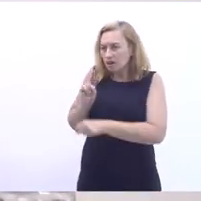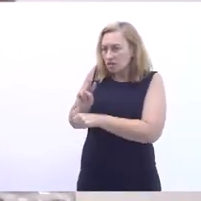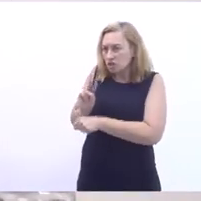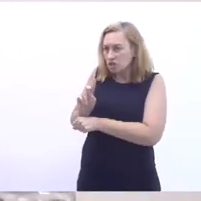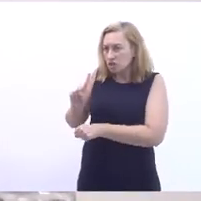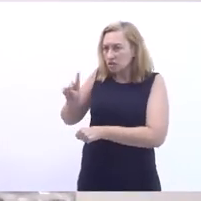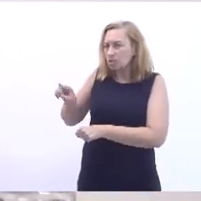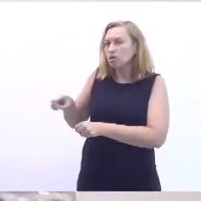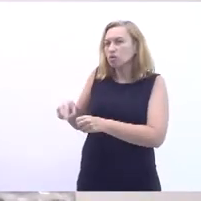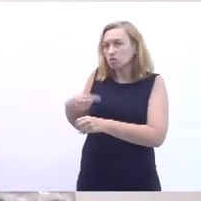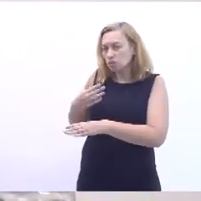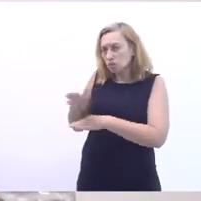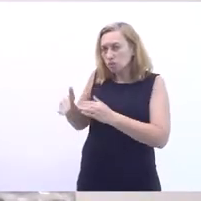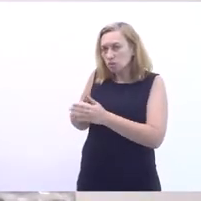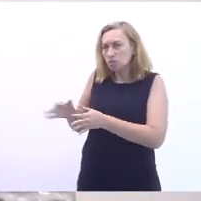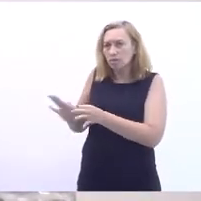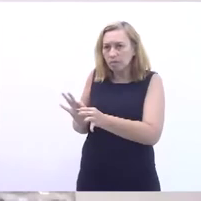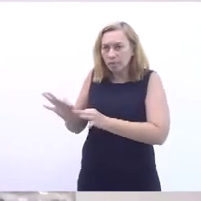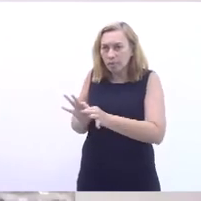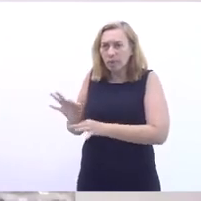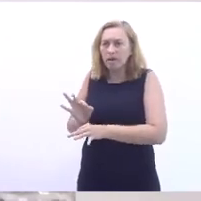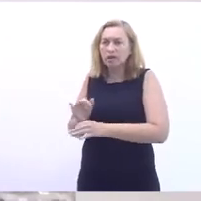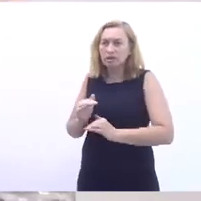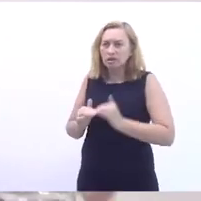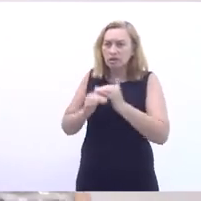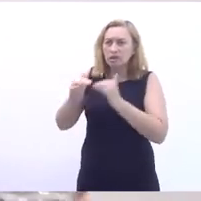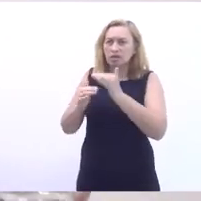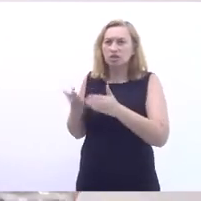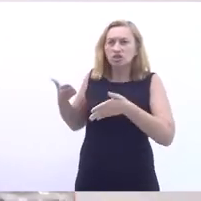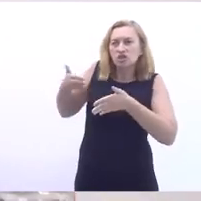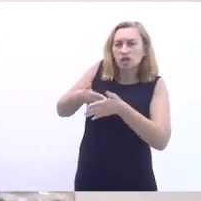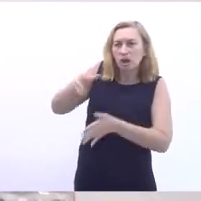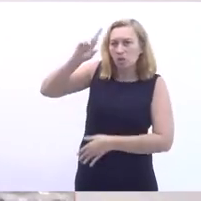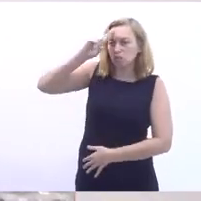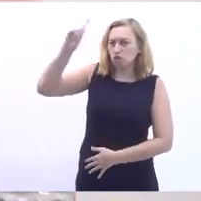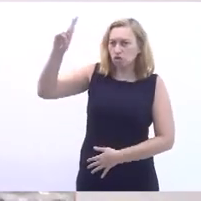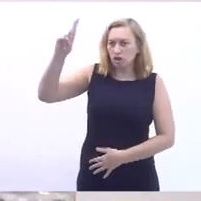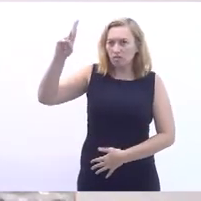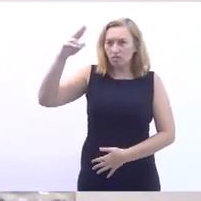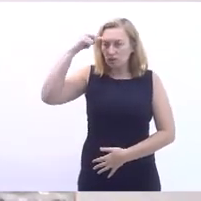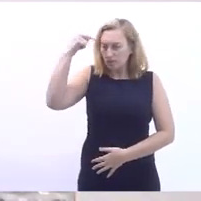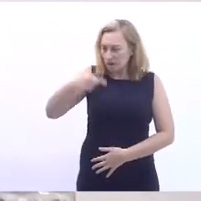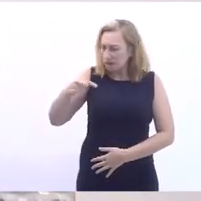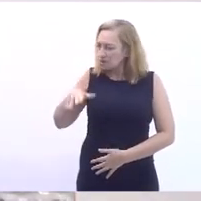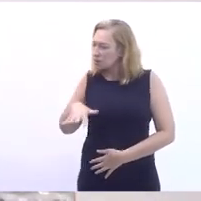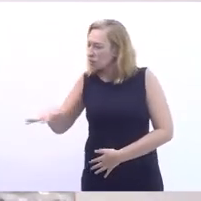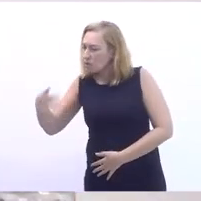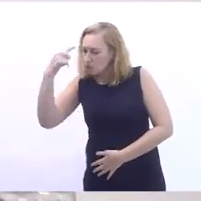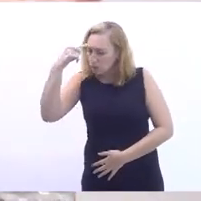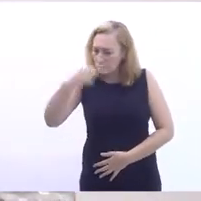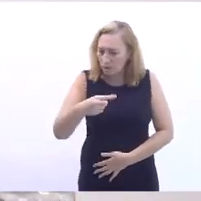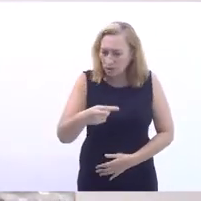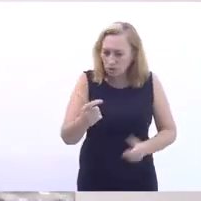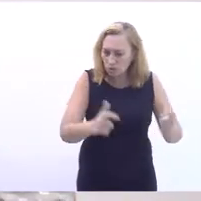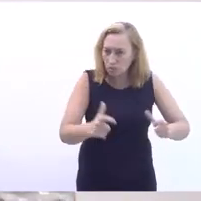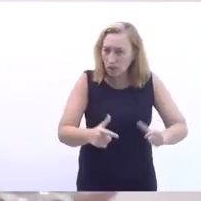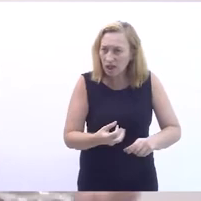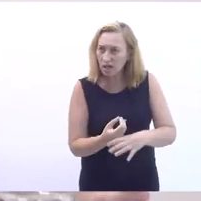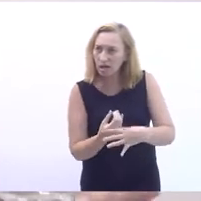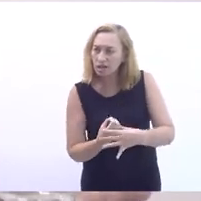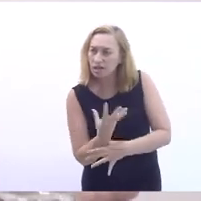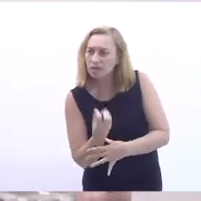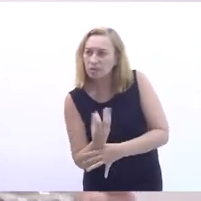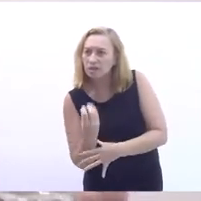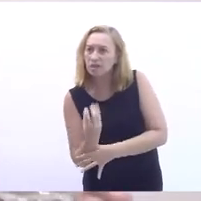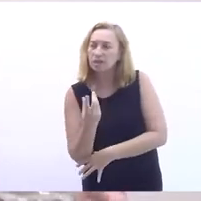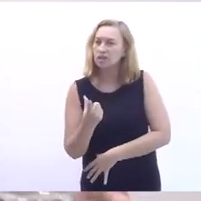depois tem todas aqui de gerente tá tá até chegar o patrão O Dono do Morro o dono do cultivo lá que o cara